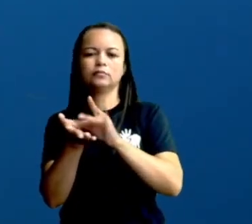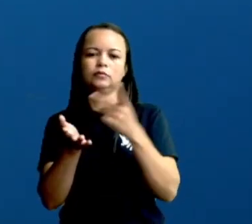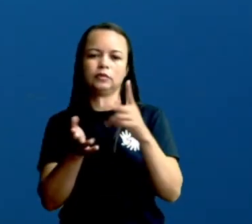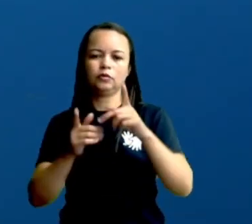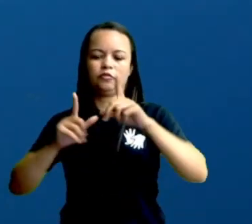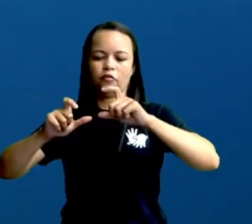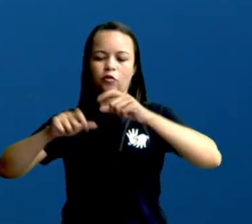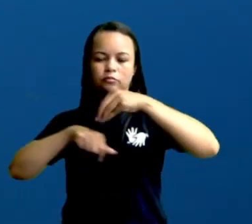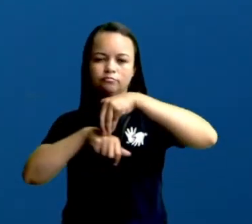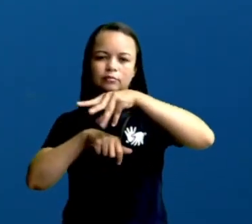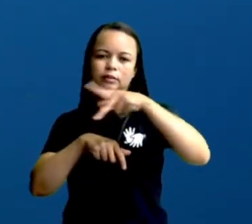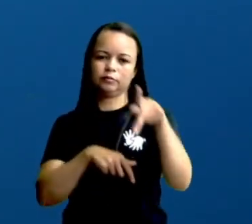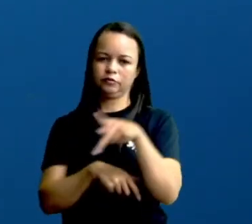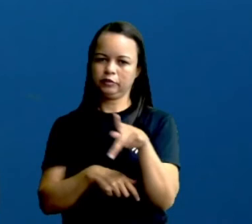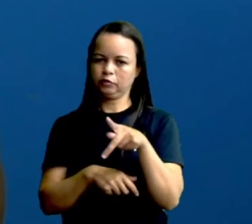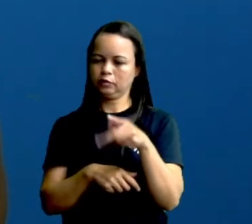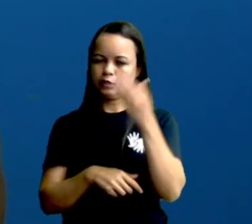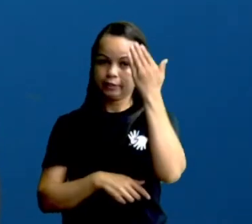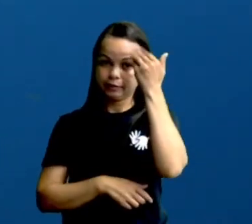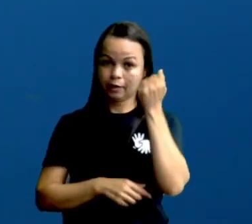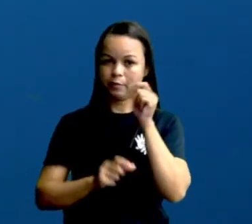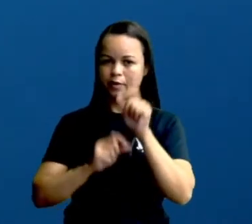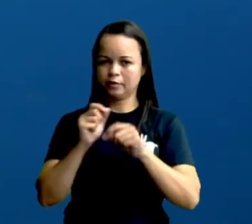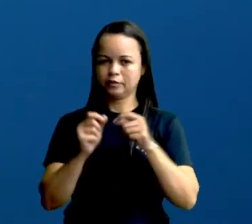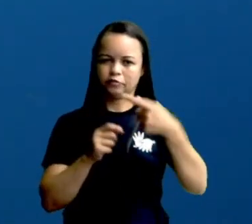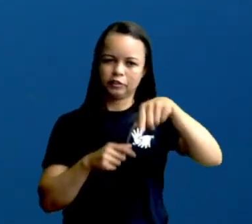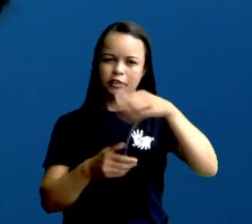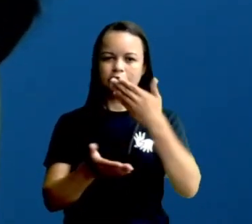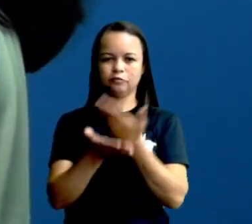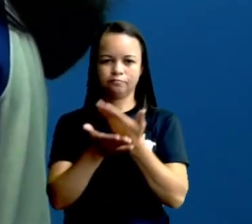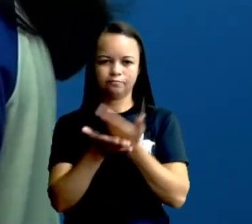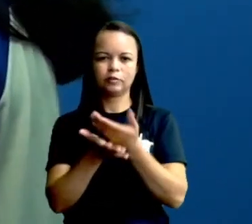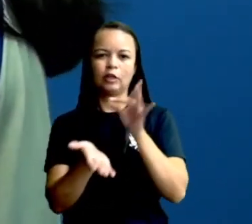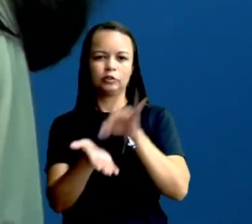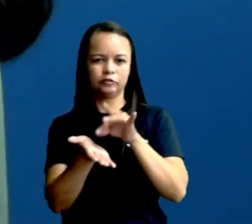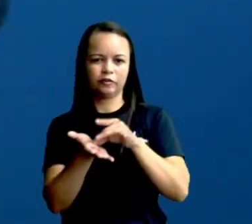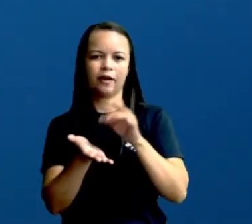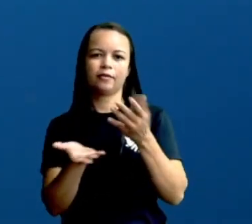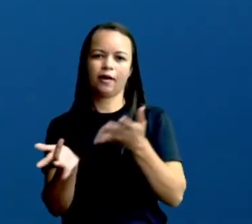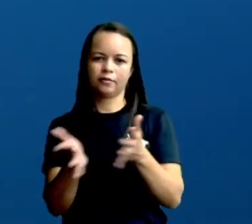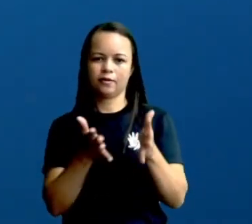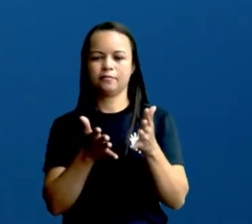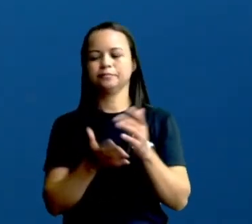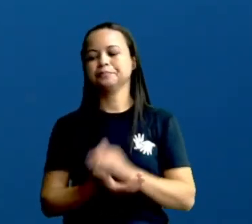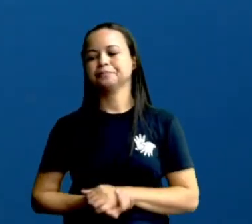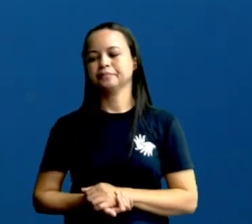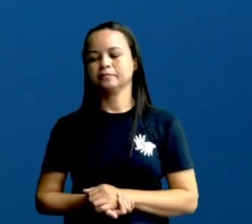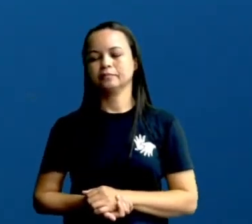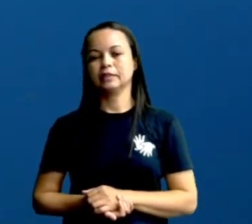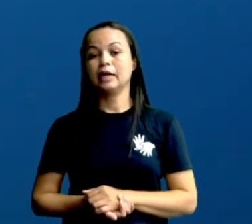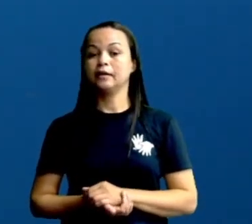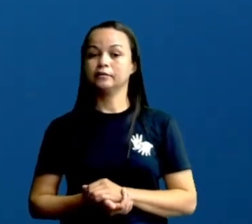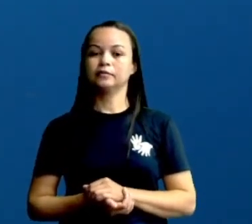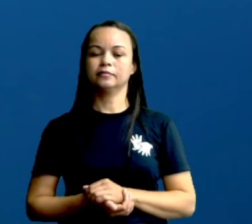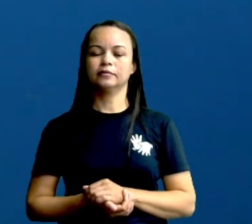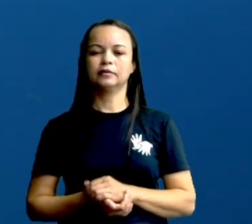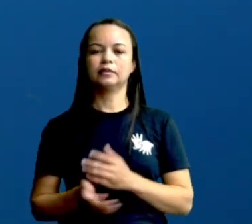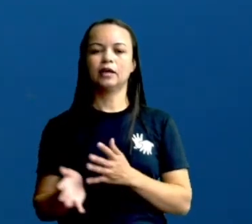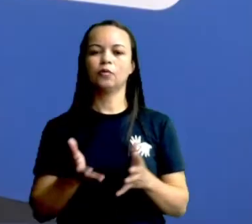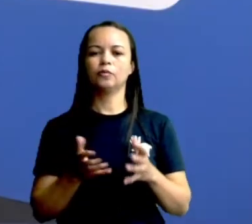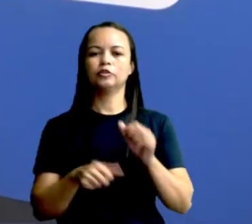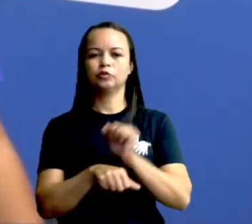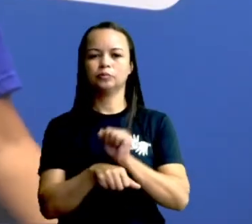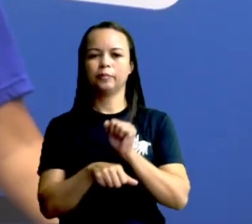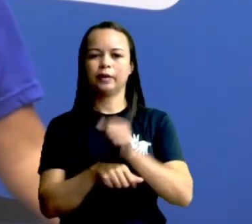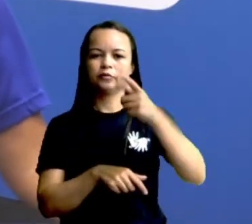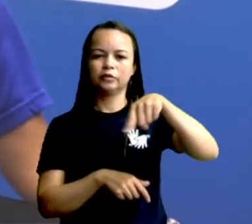eu quero saber se você realmente está assistindo e está fazendo minhas aulas. E mais uma vez, pessoal, vamos ficando por aqui. Espero